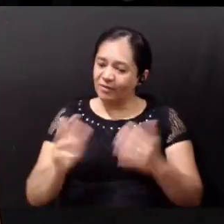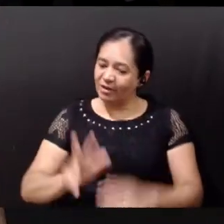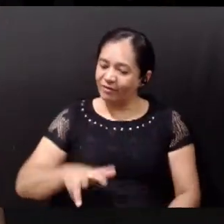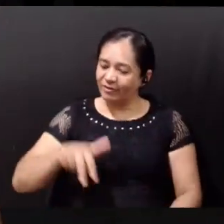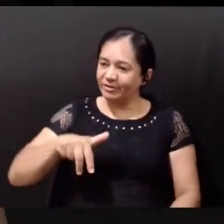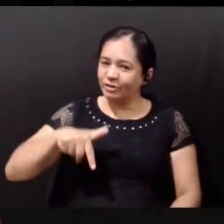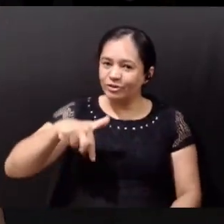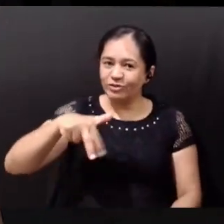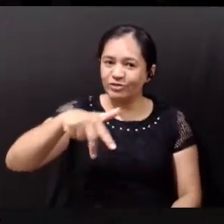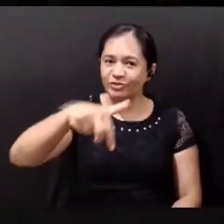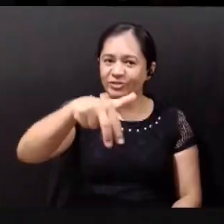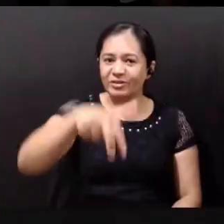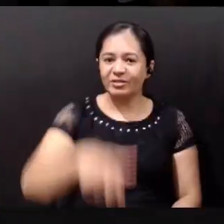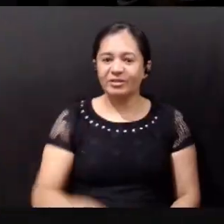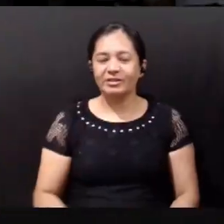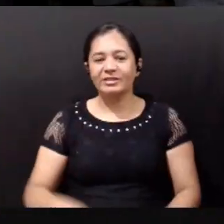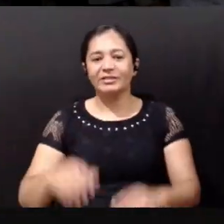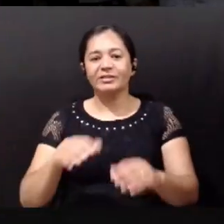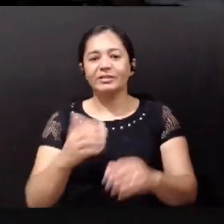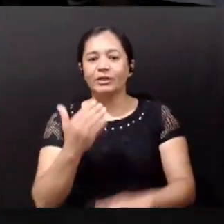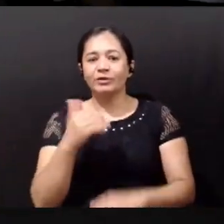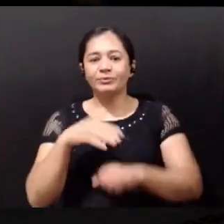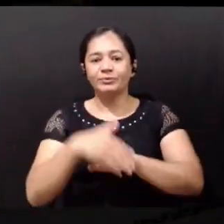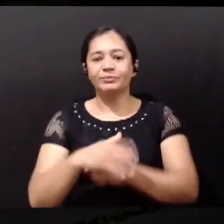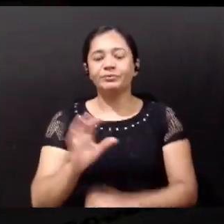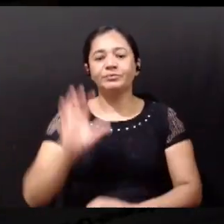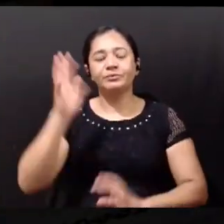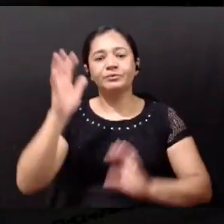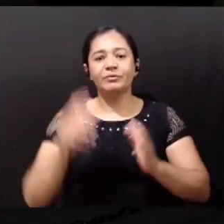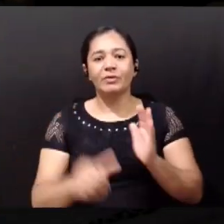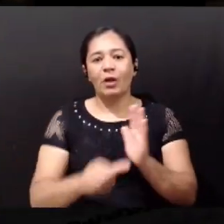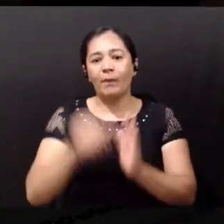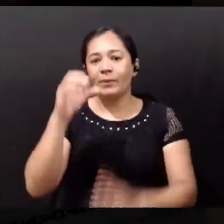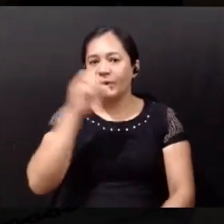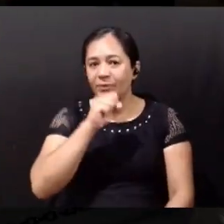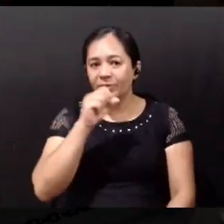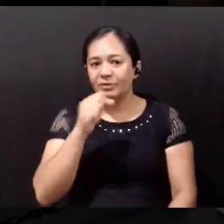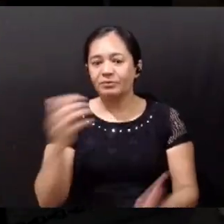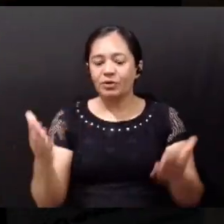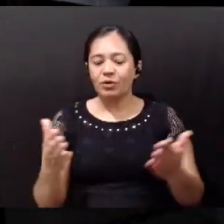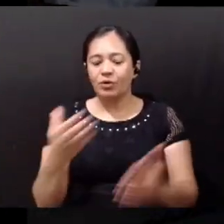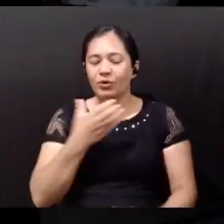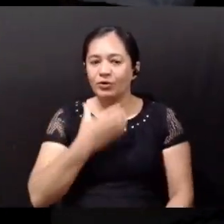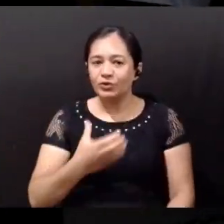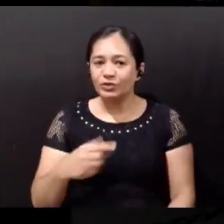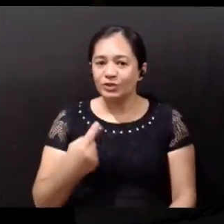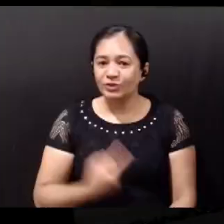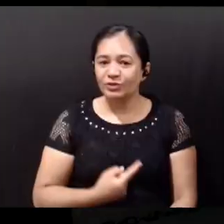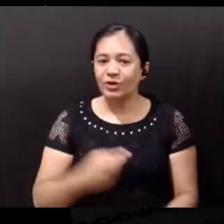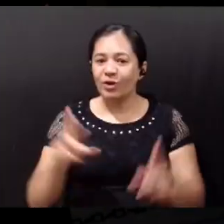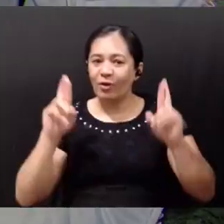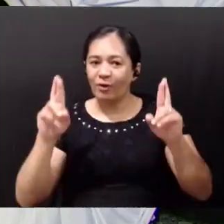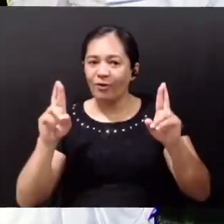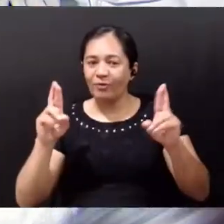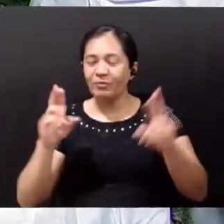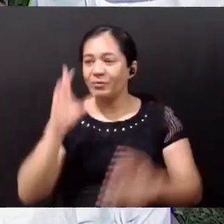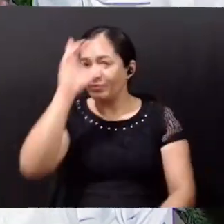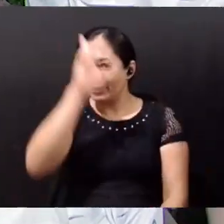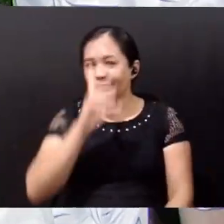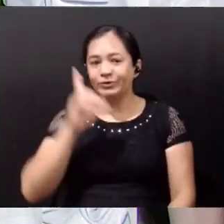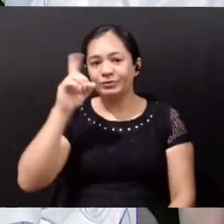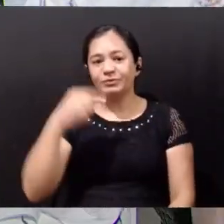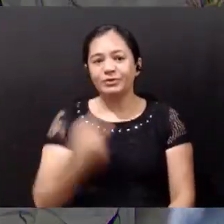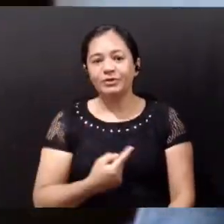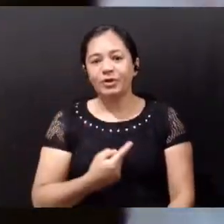jantar solidário que acontece todo primeiro sábado, hoje é Natal, então a gente está aqui comemorando num domingo, a gente vem para